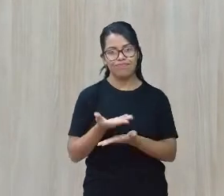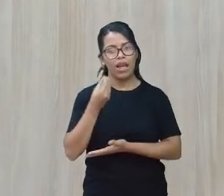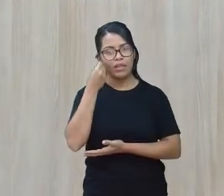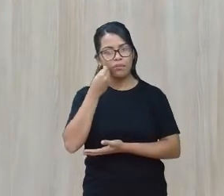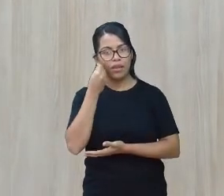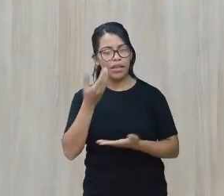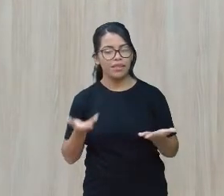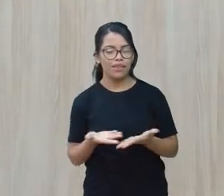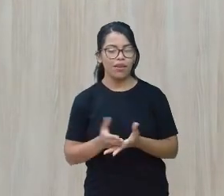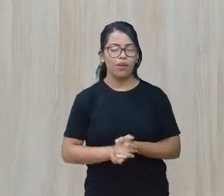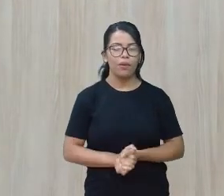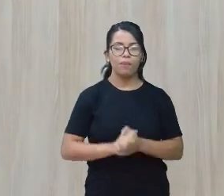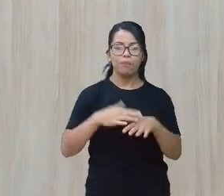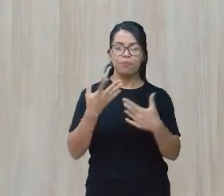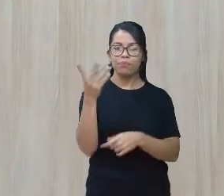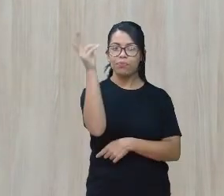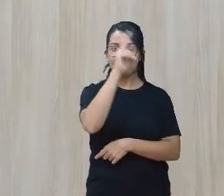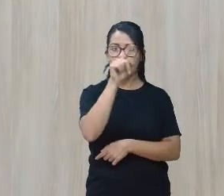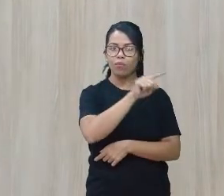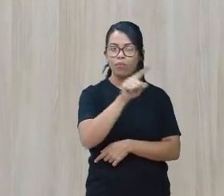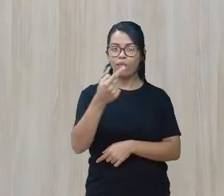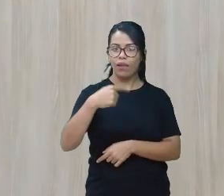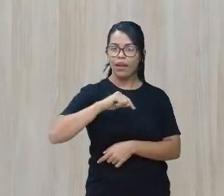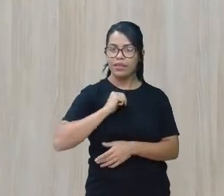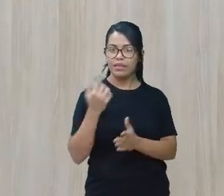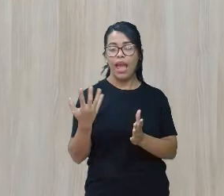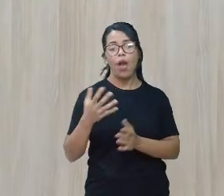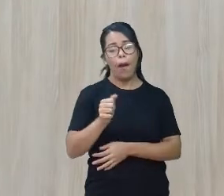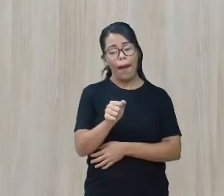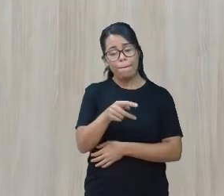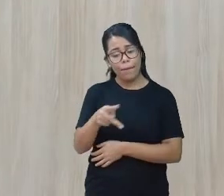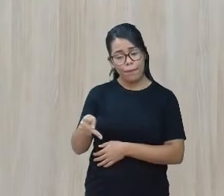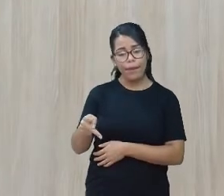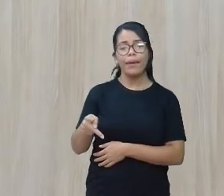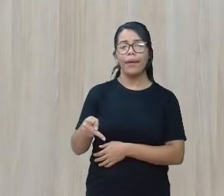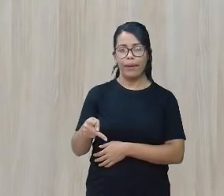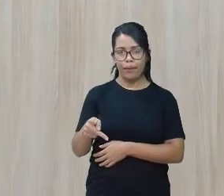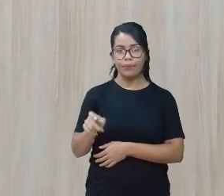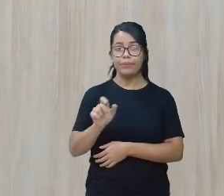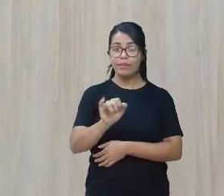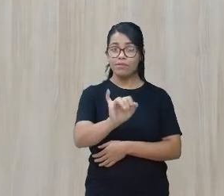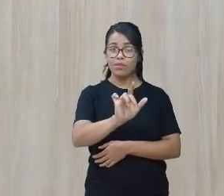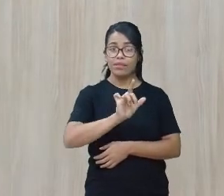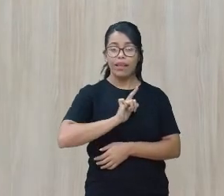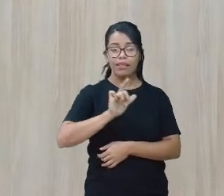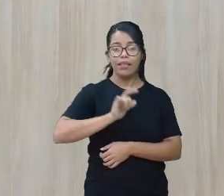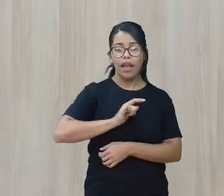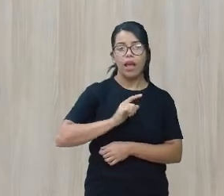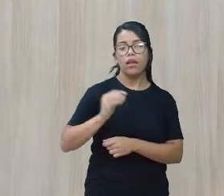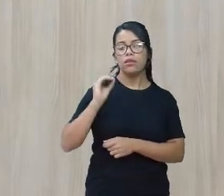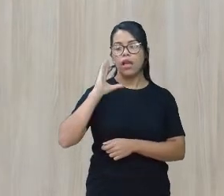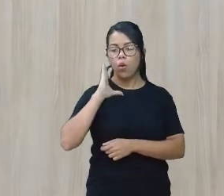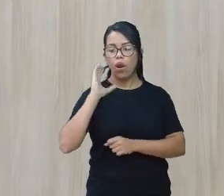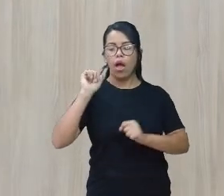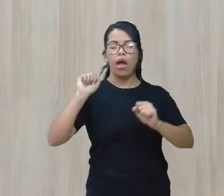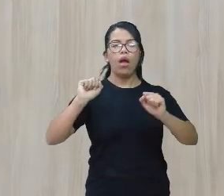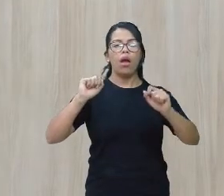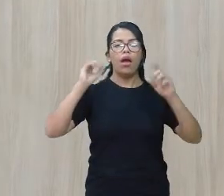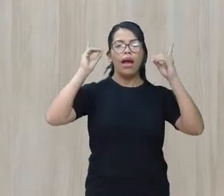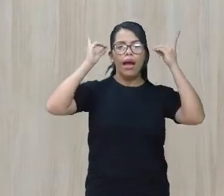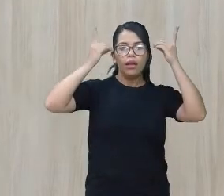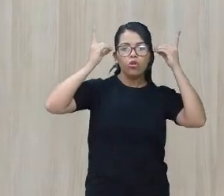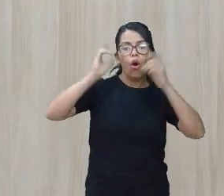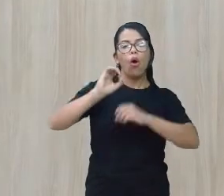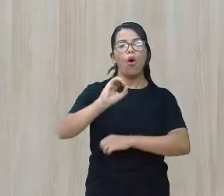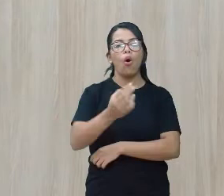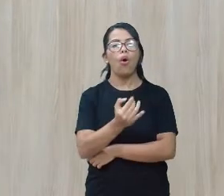Lembrando a vocês que tem o nosso aplicativo, não é? Quem tem celular Android ou quem tem iOS,